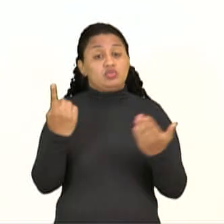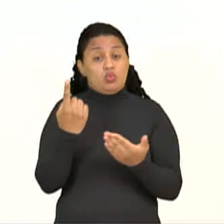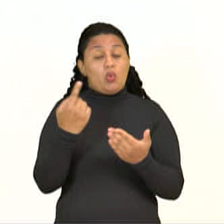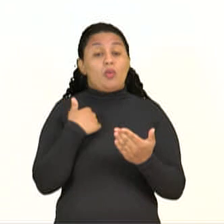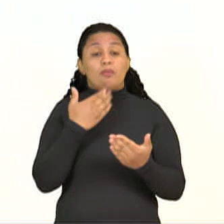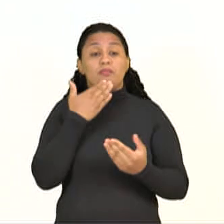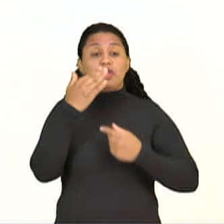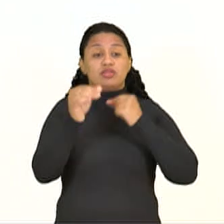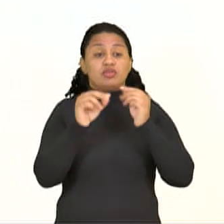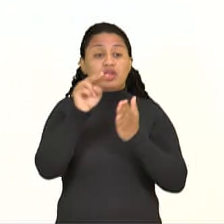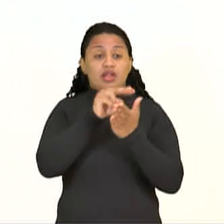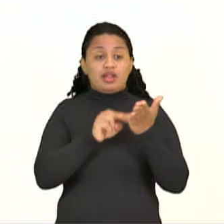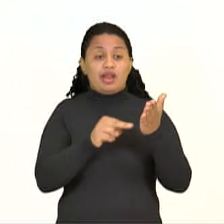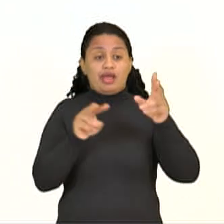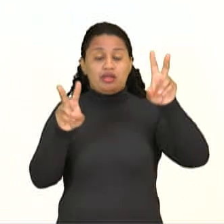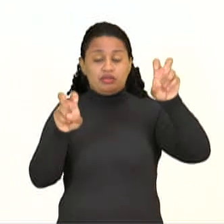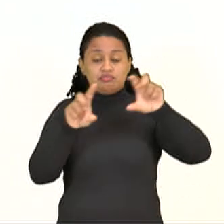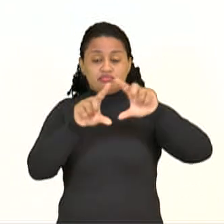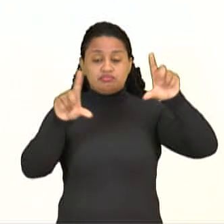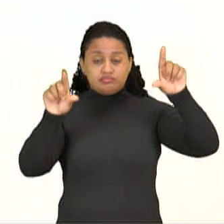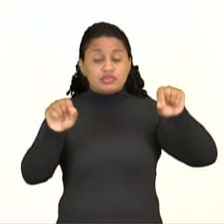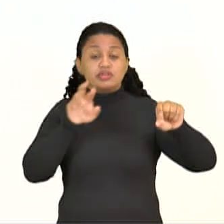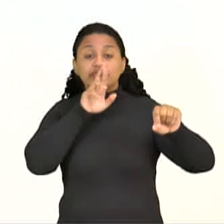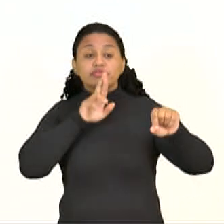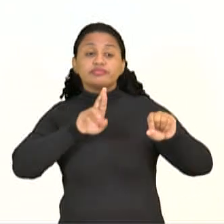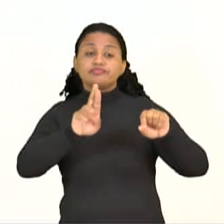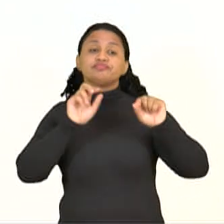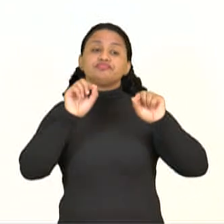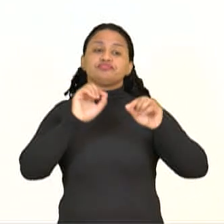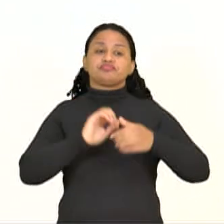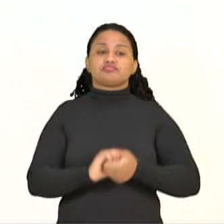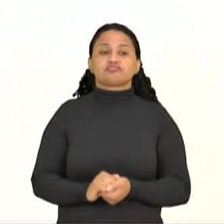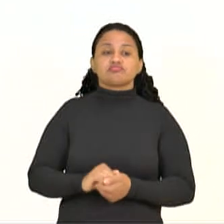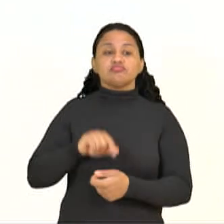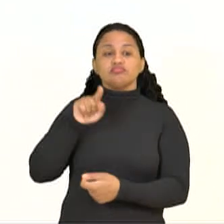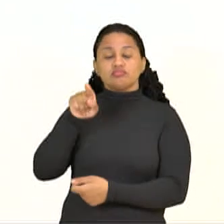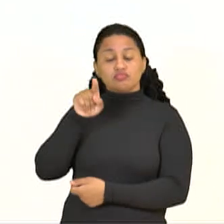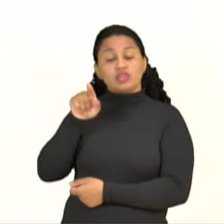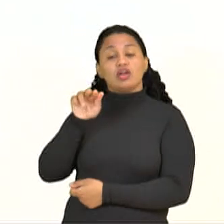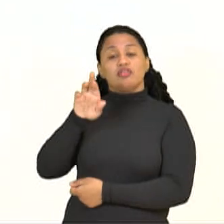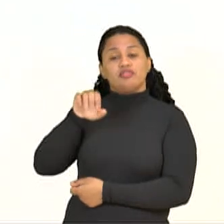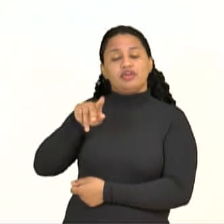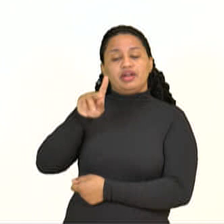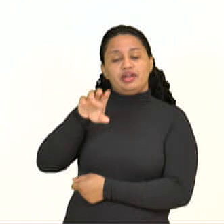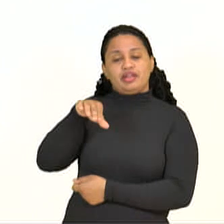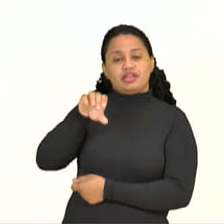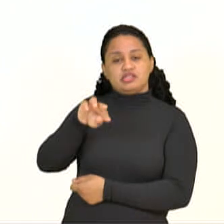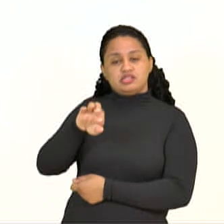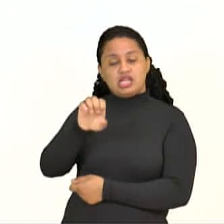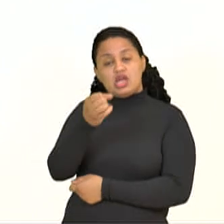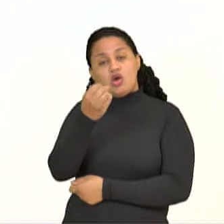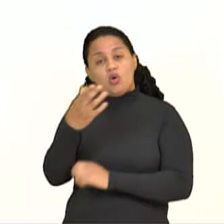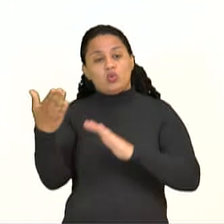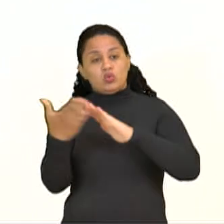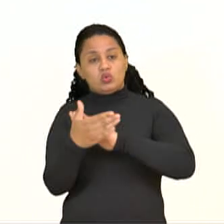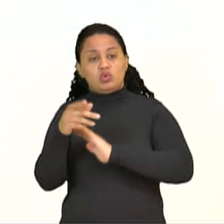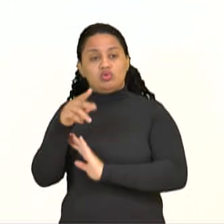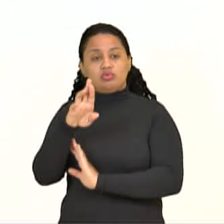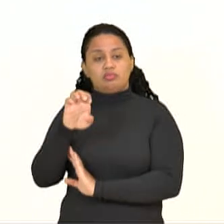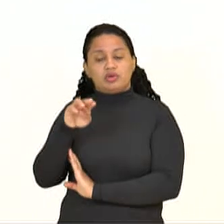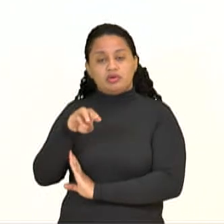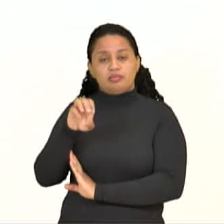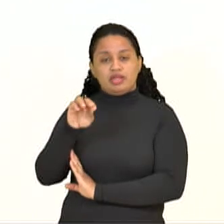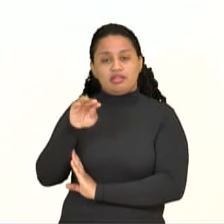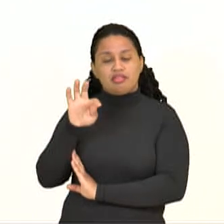reflexão: releia o texto e responda, diz o comando. Frankenstein, ou o moderno Prometeu, mais conhecido simplesmente